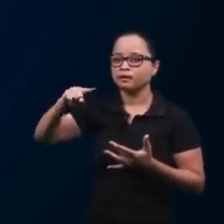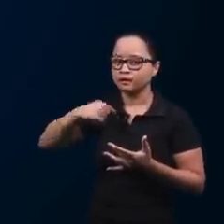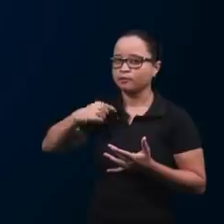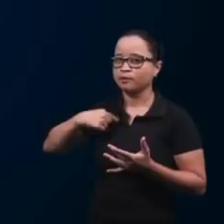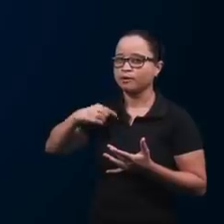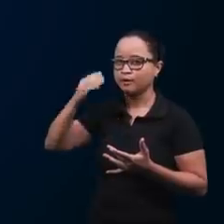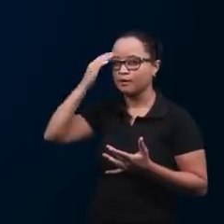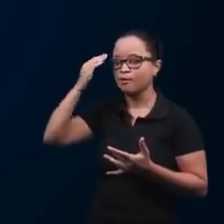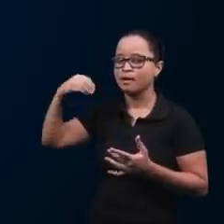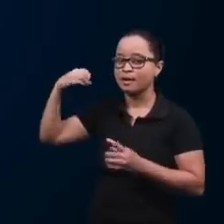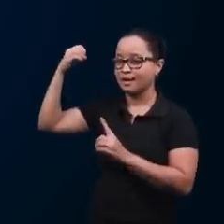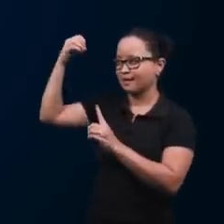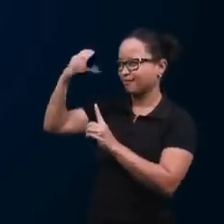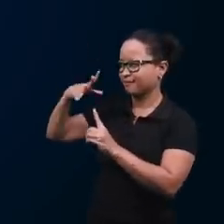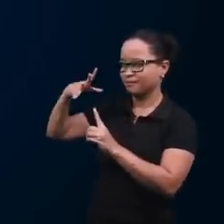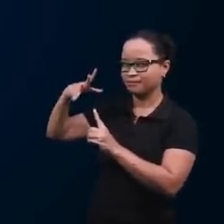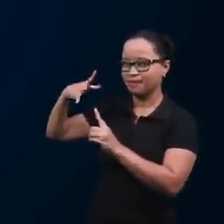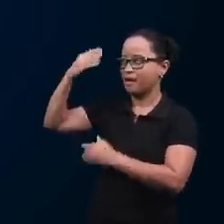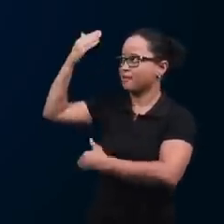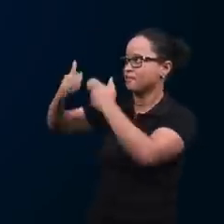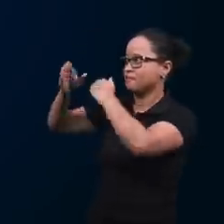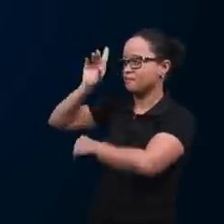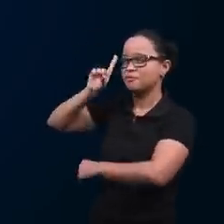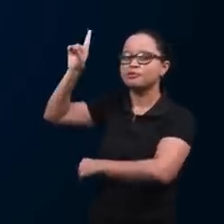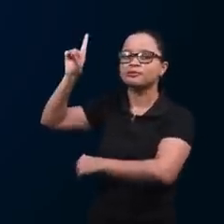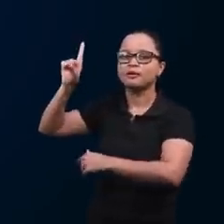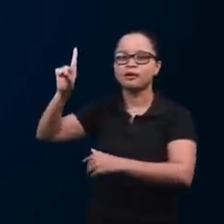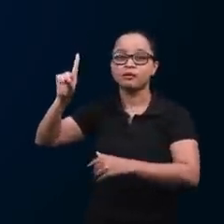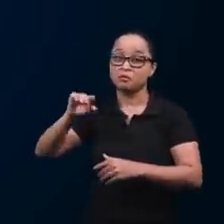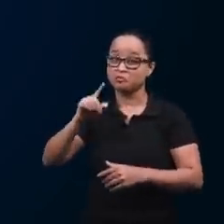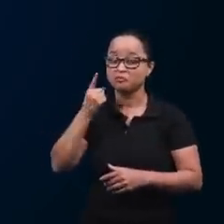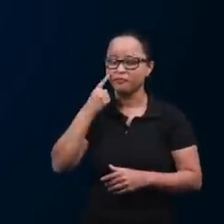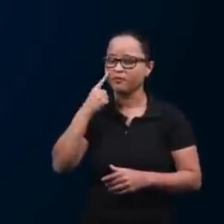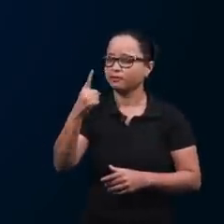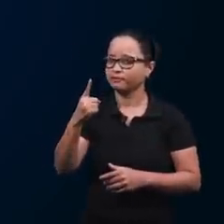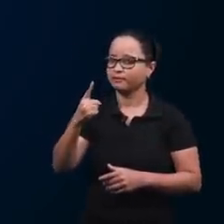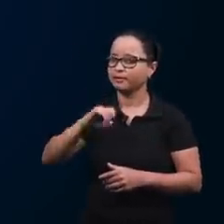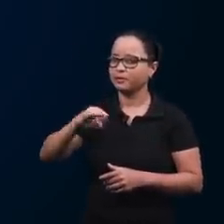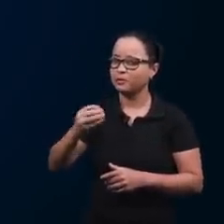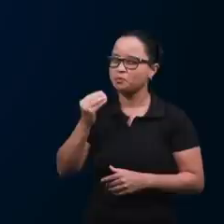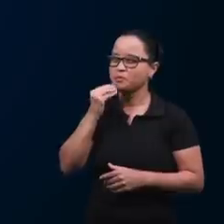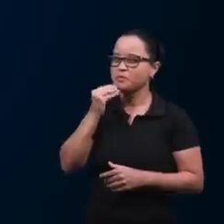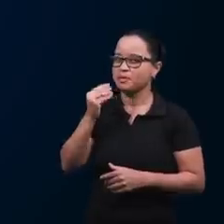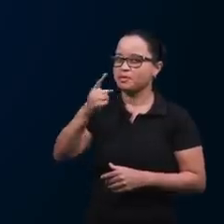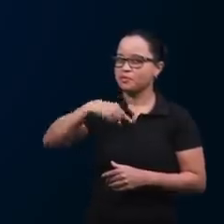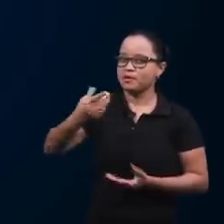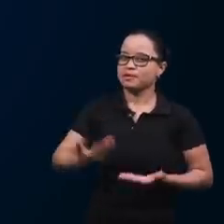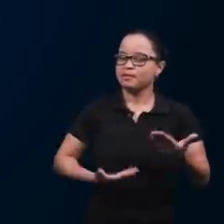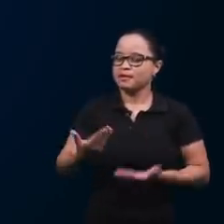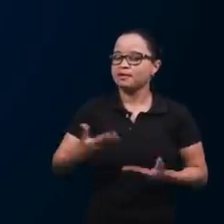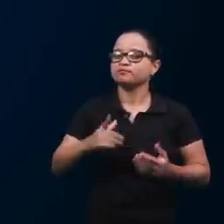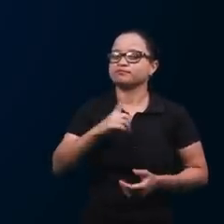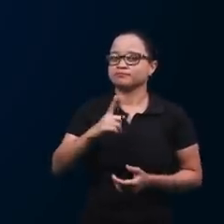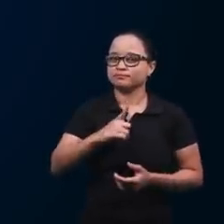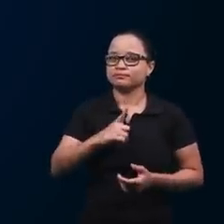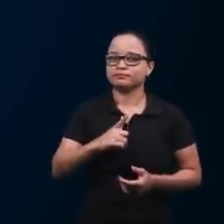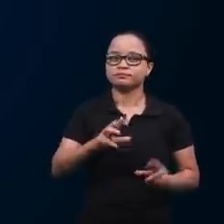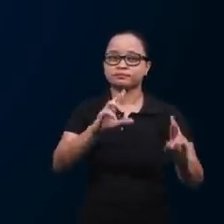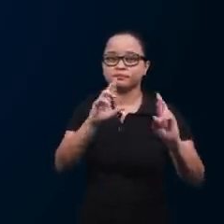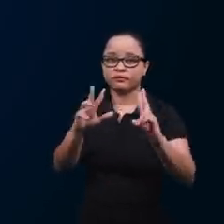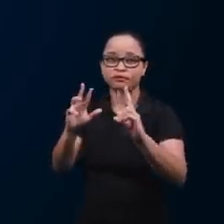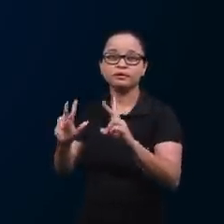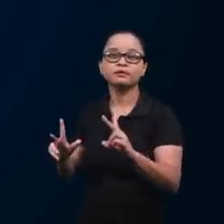achamos graça diante de Deus e veja quanto privilégio que a gente tem Diferentemente